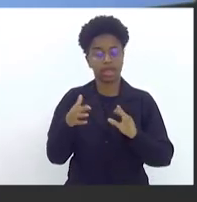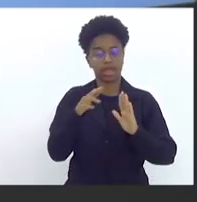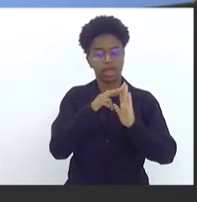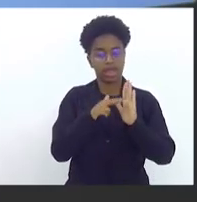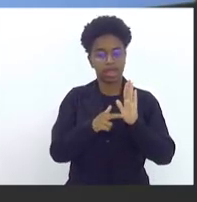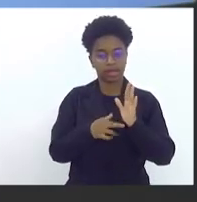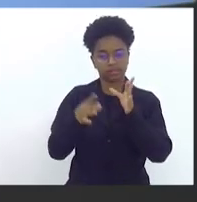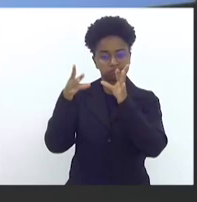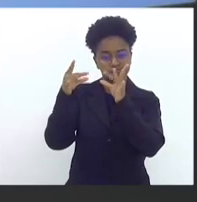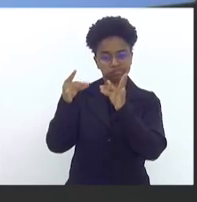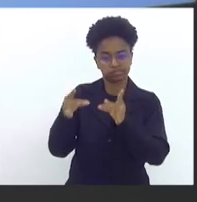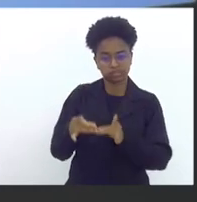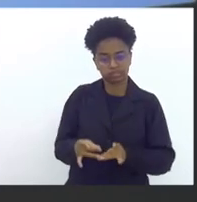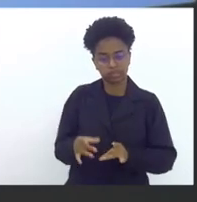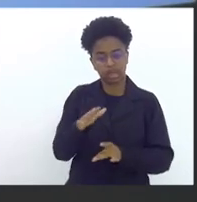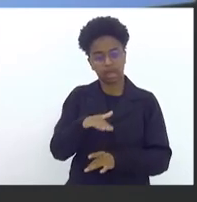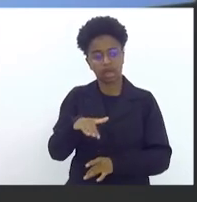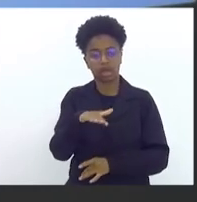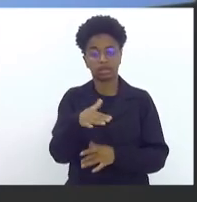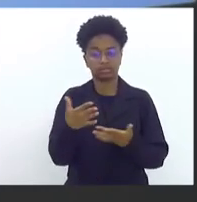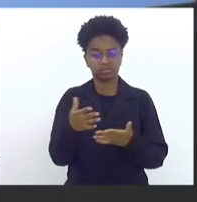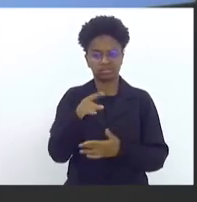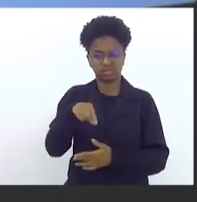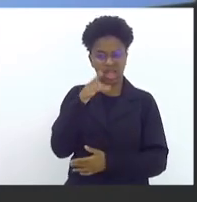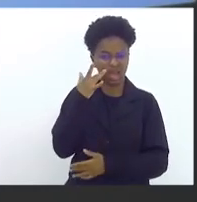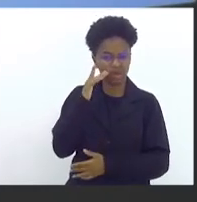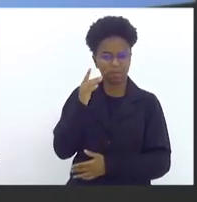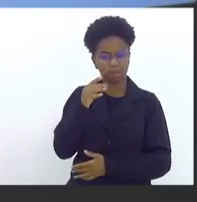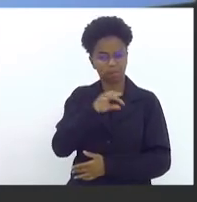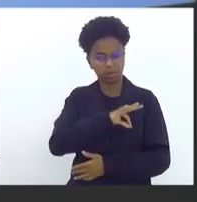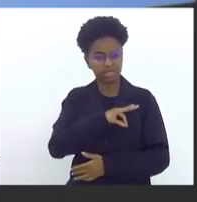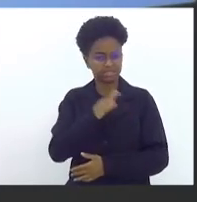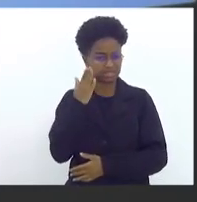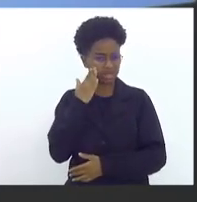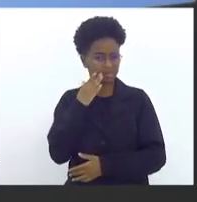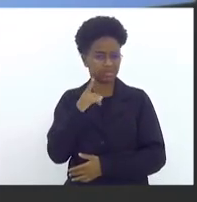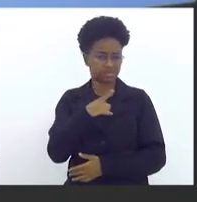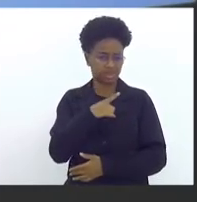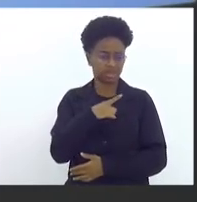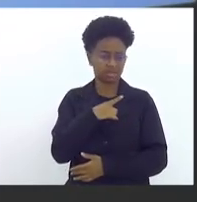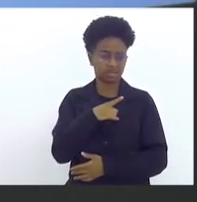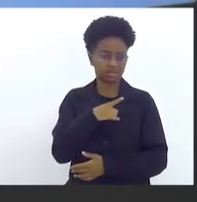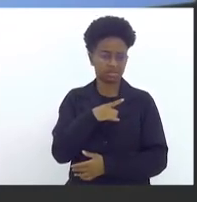específico será que esse policial sabe que existe essa ferramenta